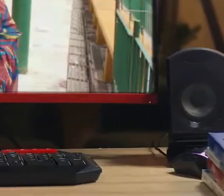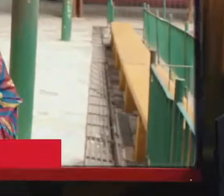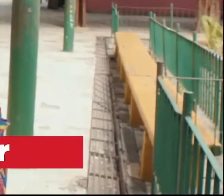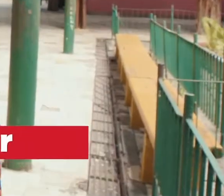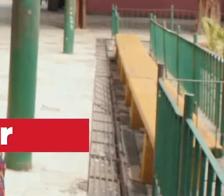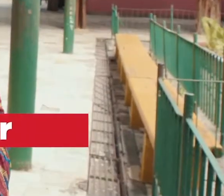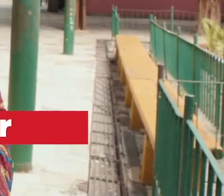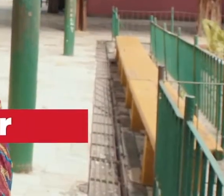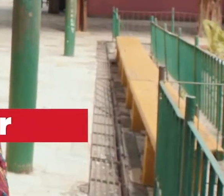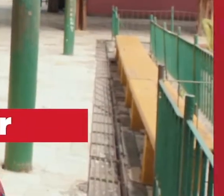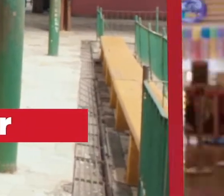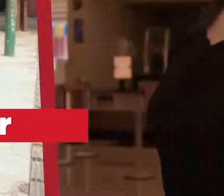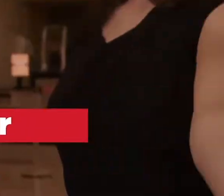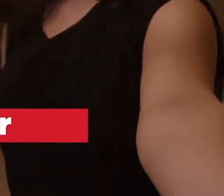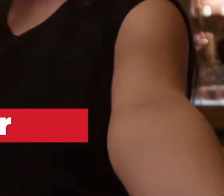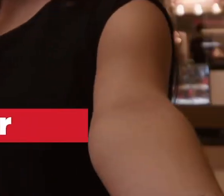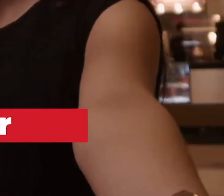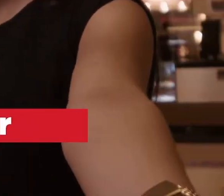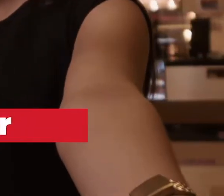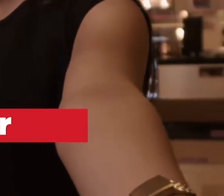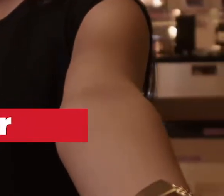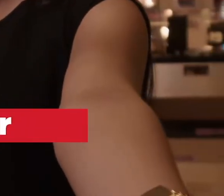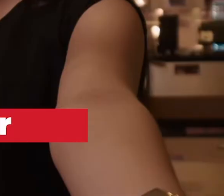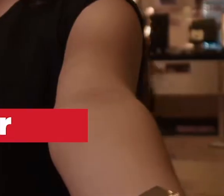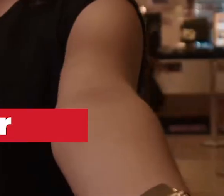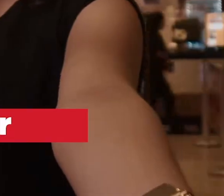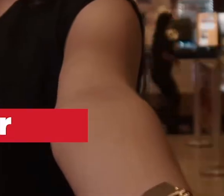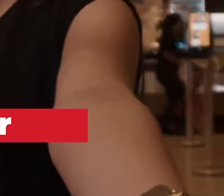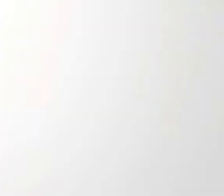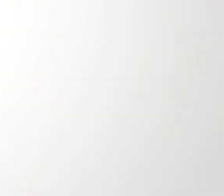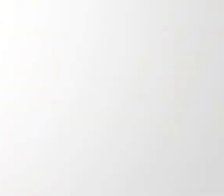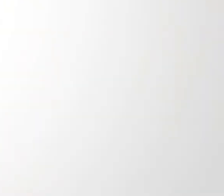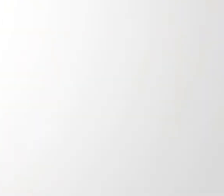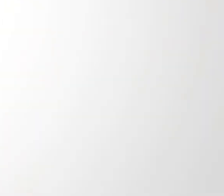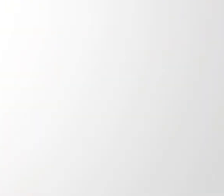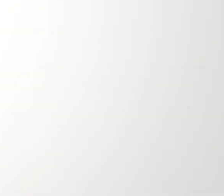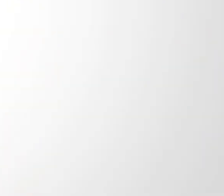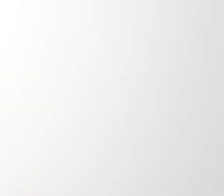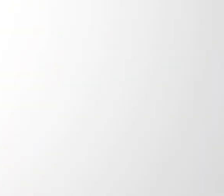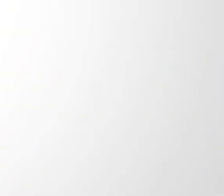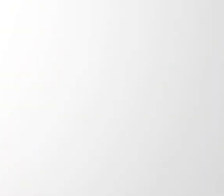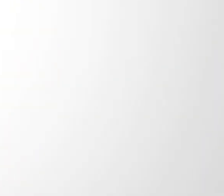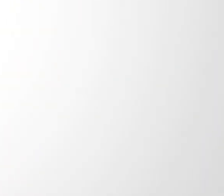mais. Plataforma Gonçalves Dias. Aprenda onde estiver.